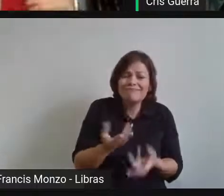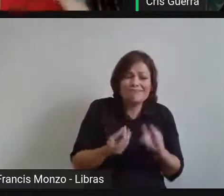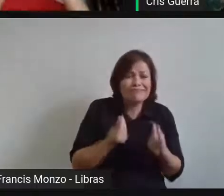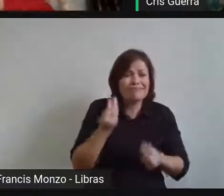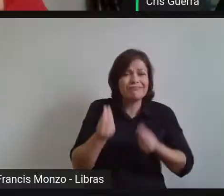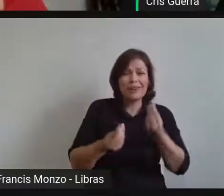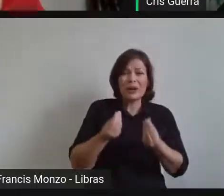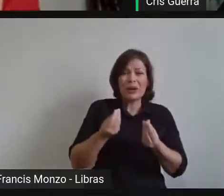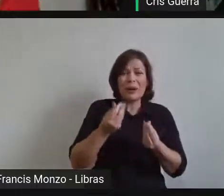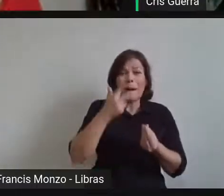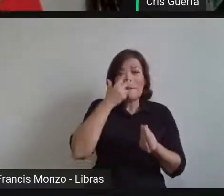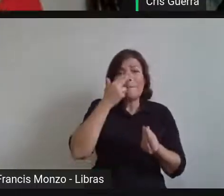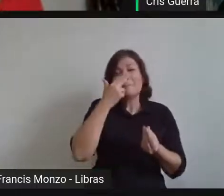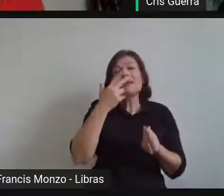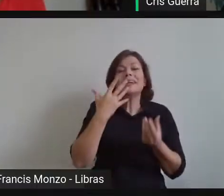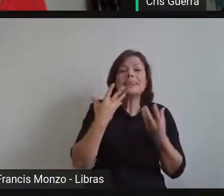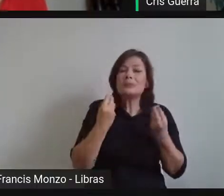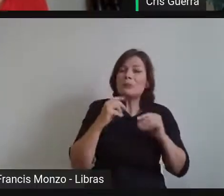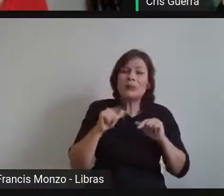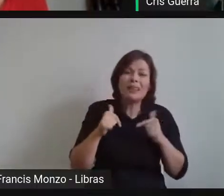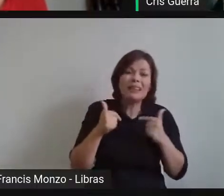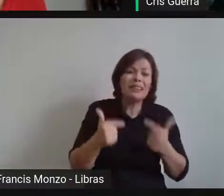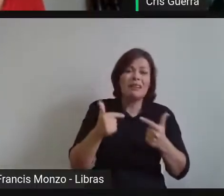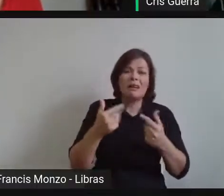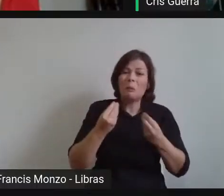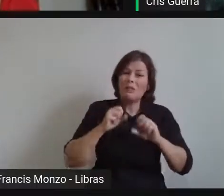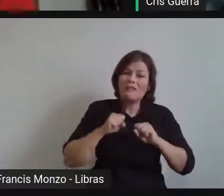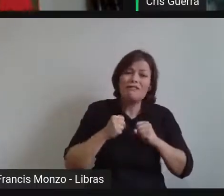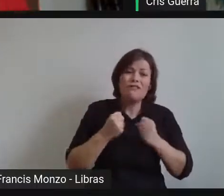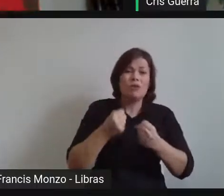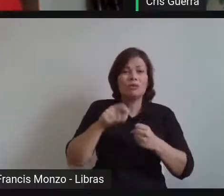você fala, opa, vou caminhar.